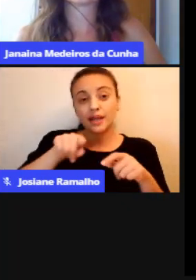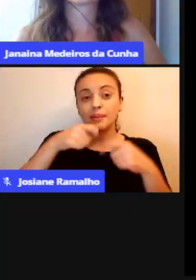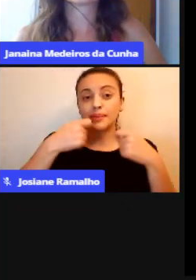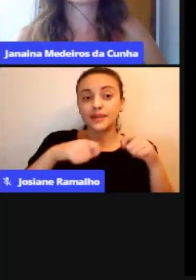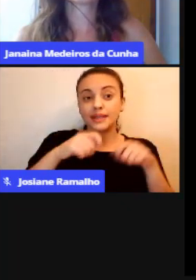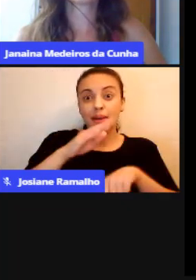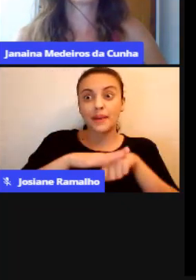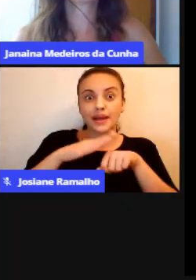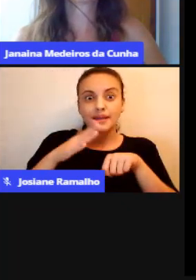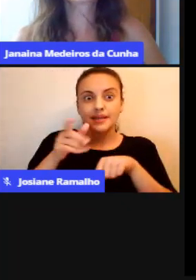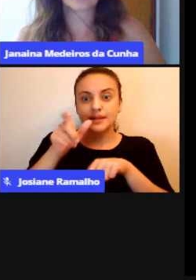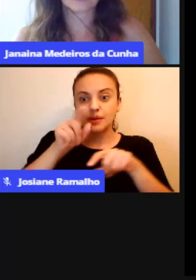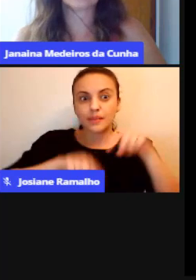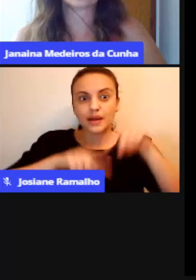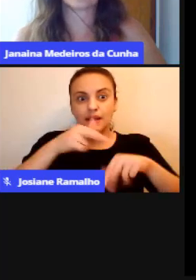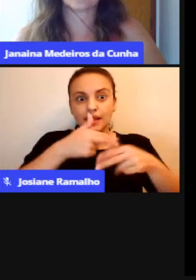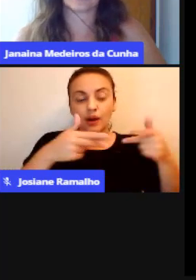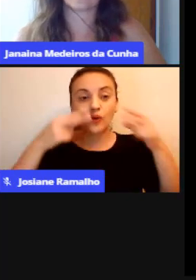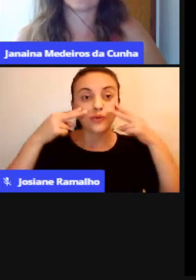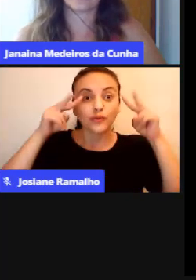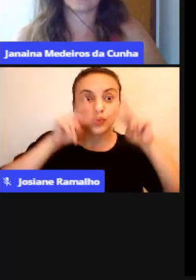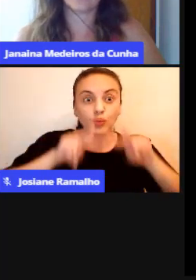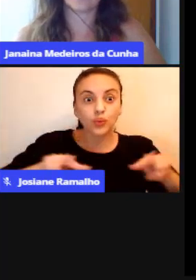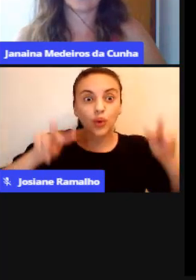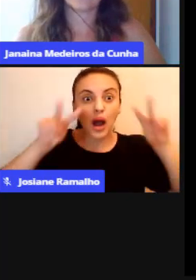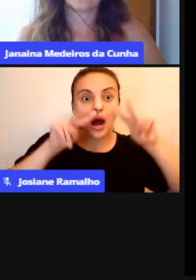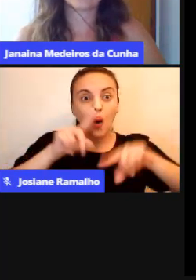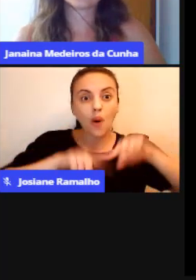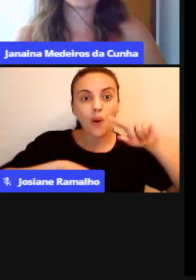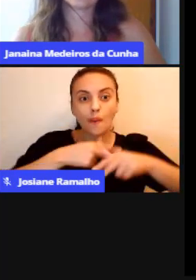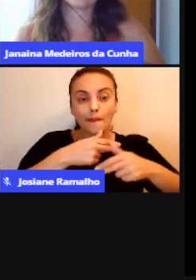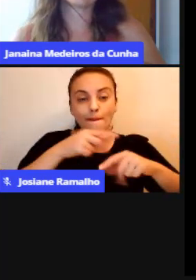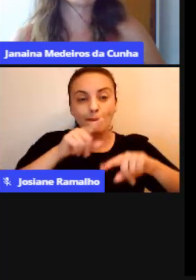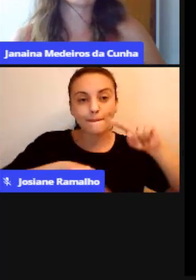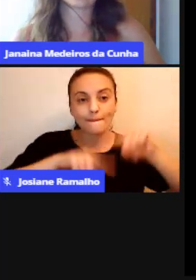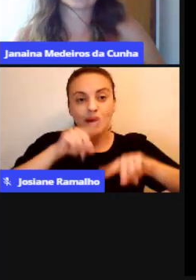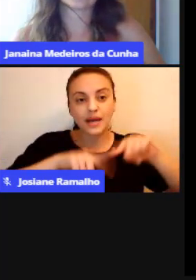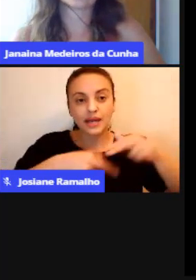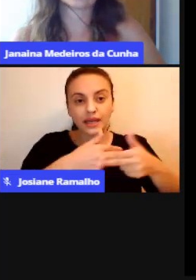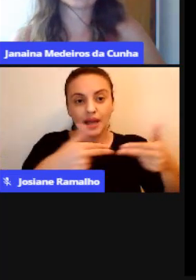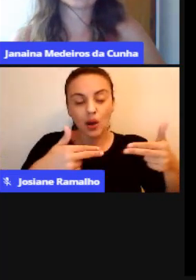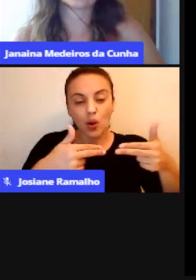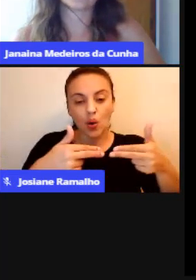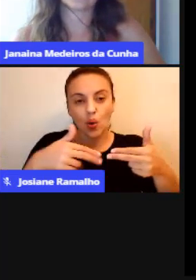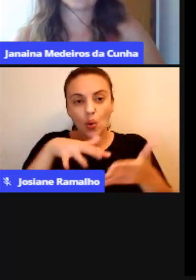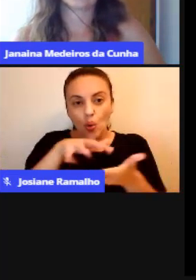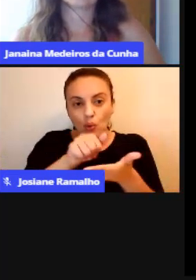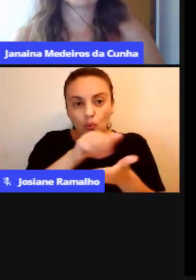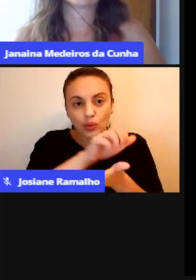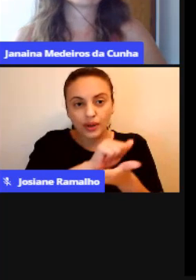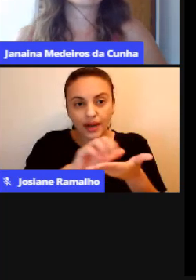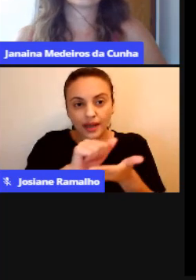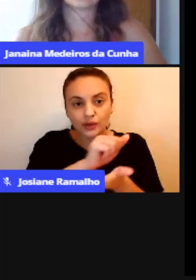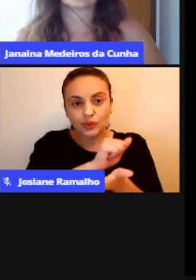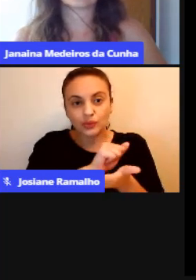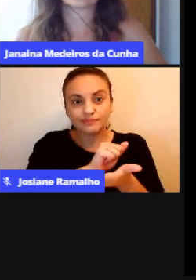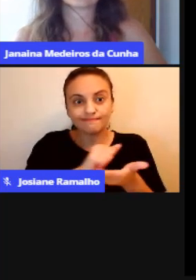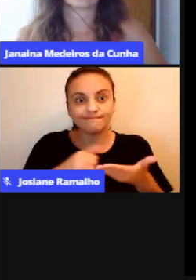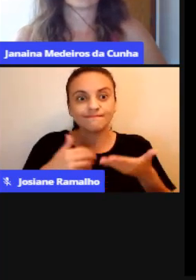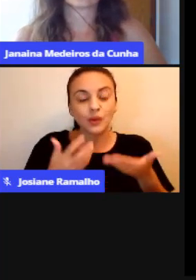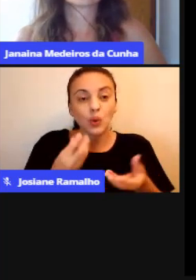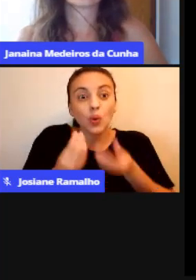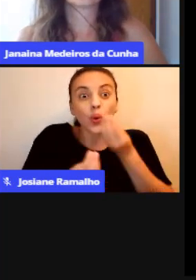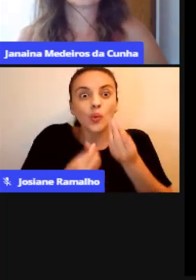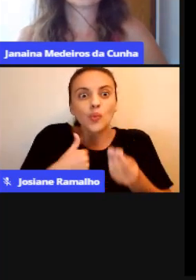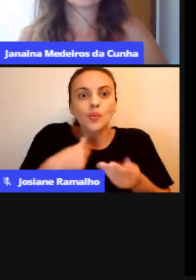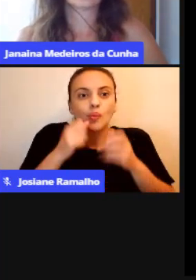algo realmente concreto para estar aprendendo, né? De que maneira eu posso estar fazendo isso? Então,